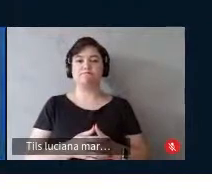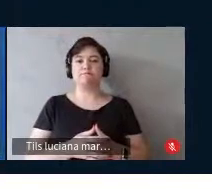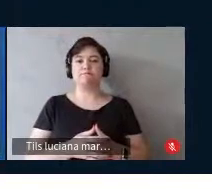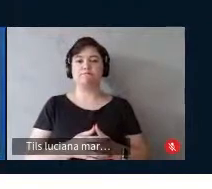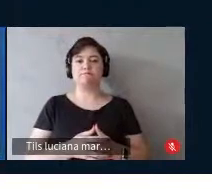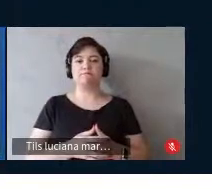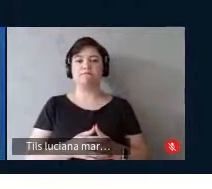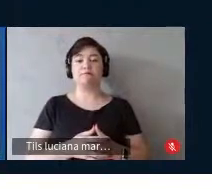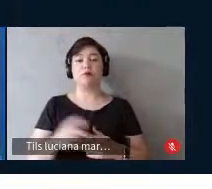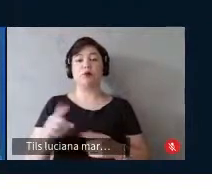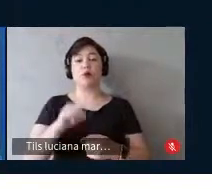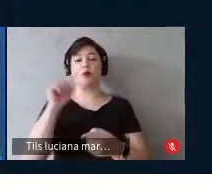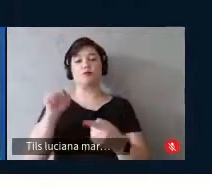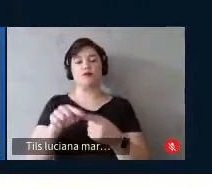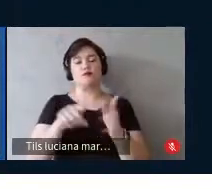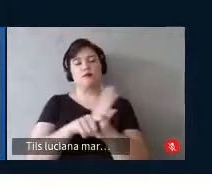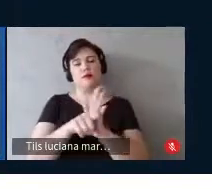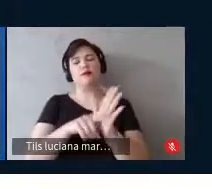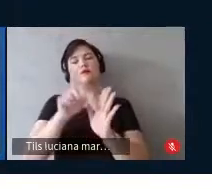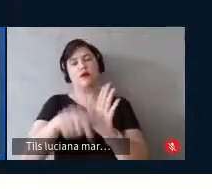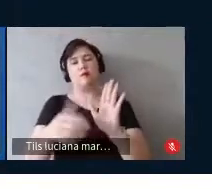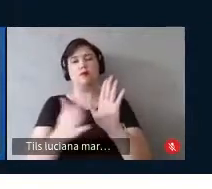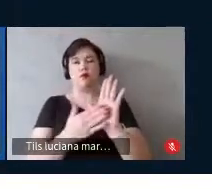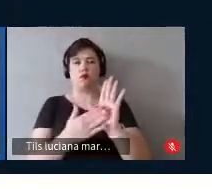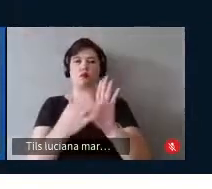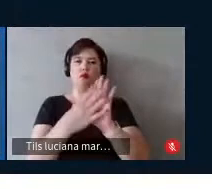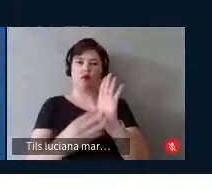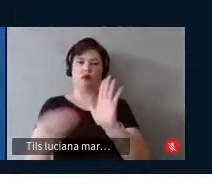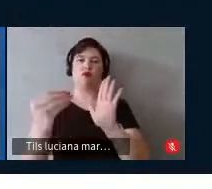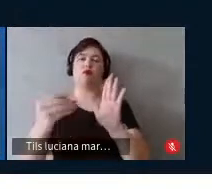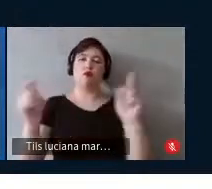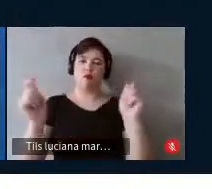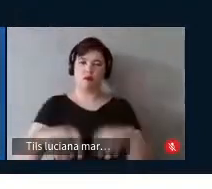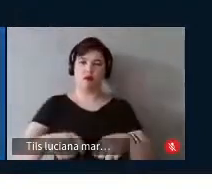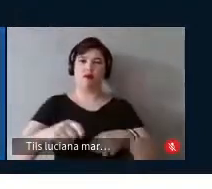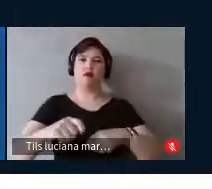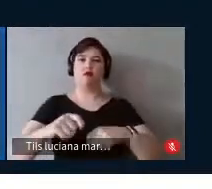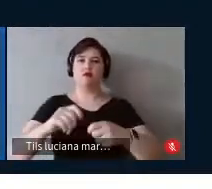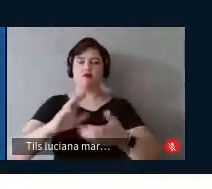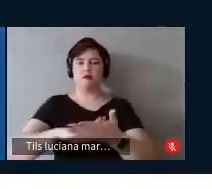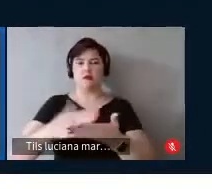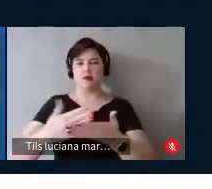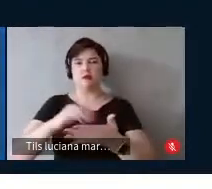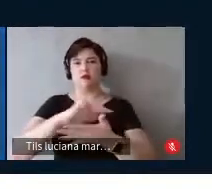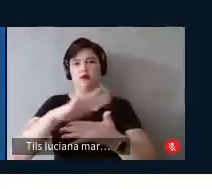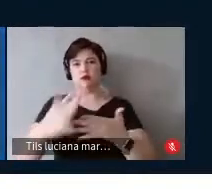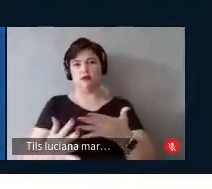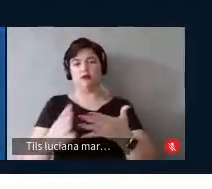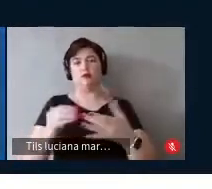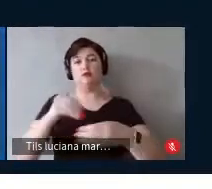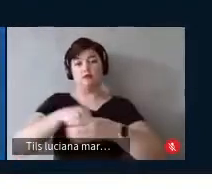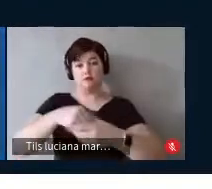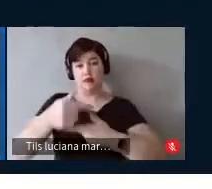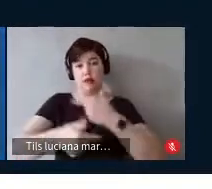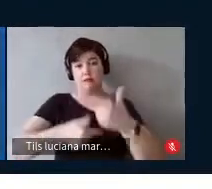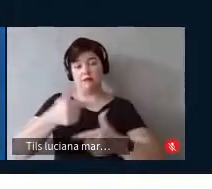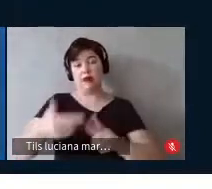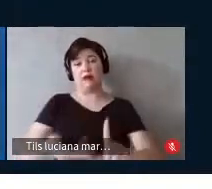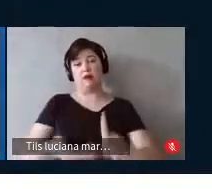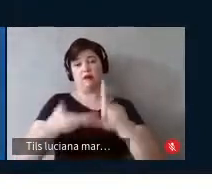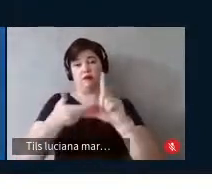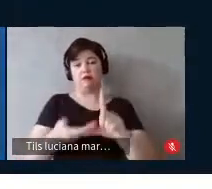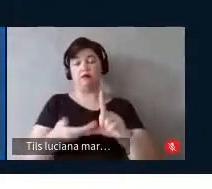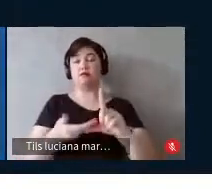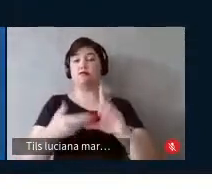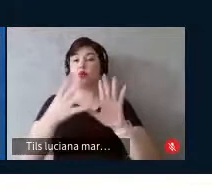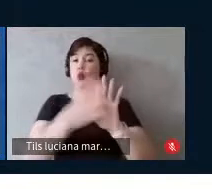o objetivo da pesquisa era propor um modelo de competência para intérpretes de língua de sinais que atuam na TV Câmara, né, baseado